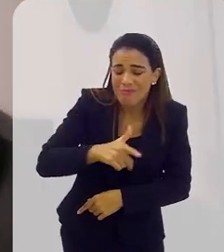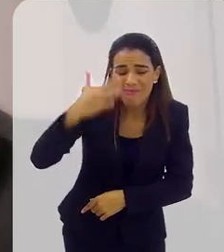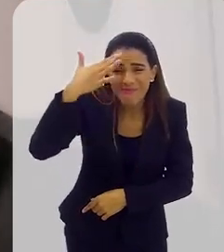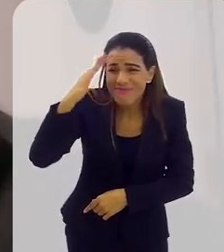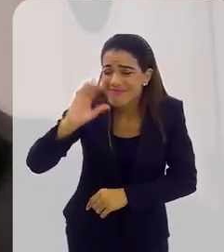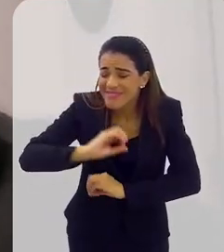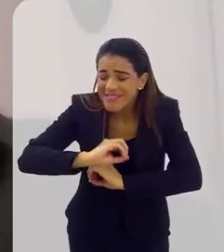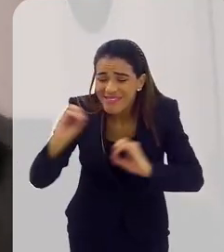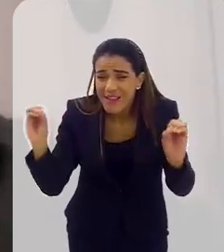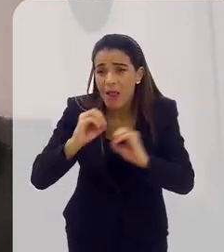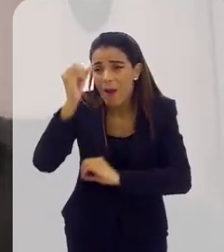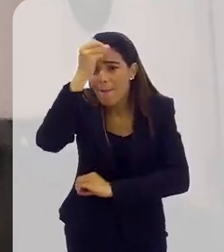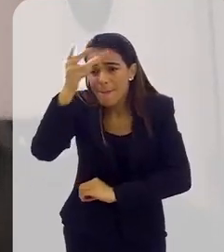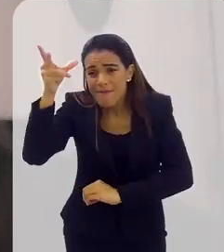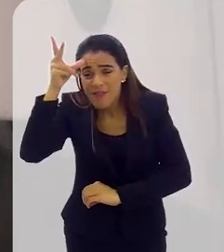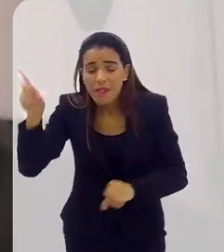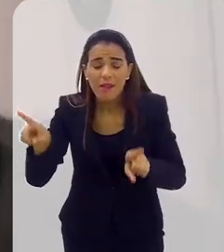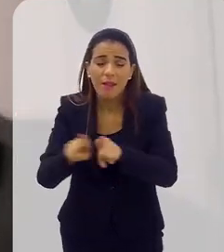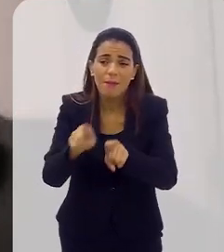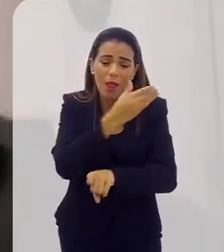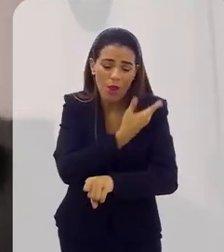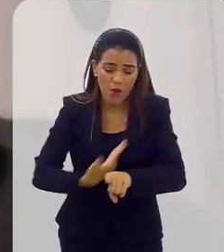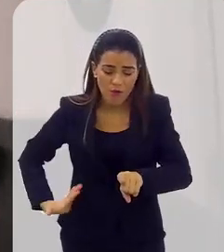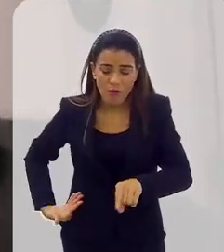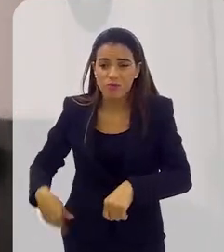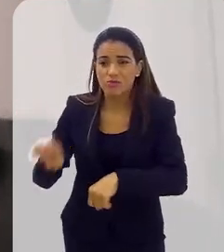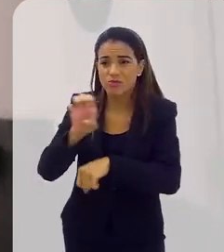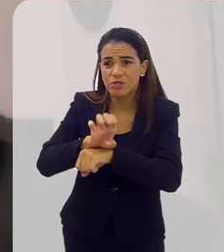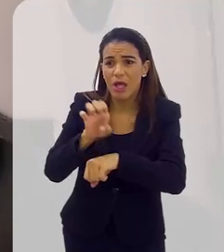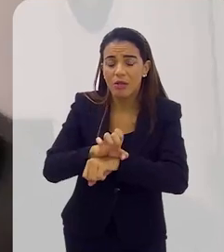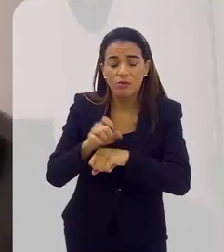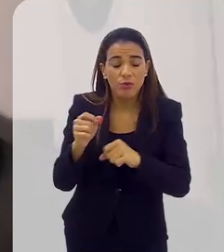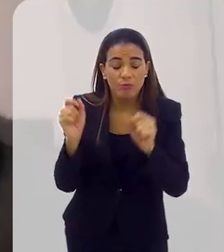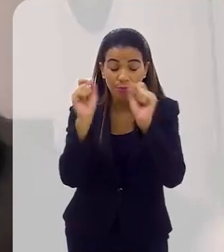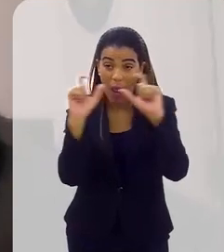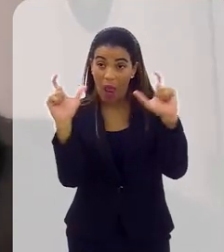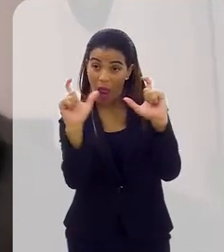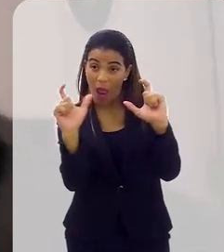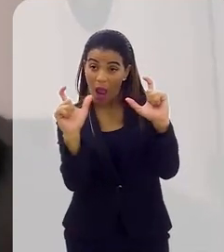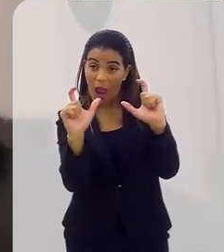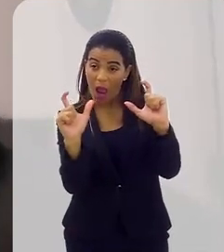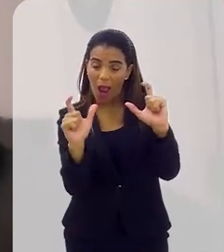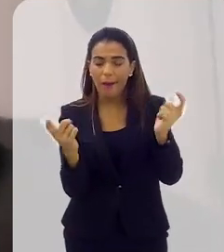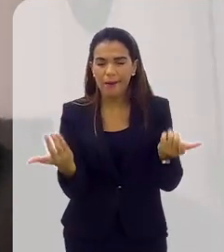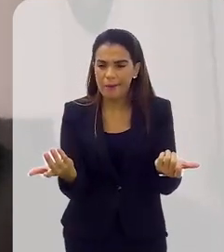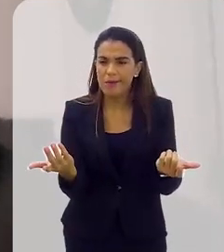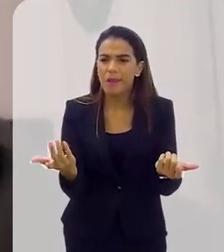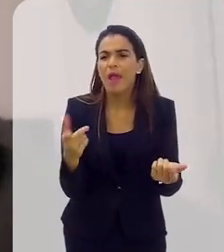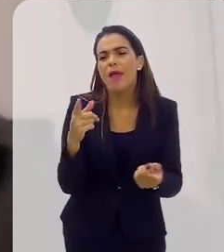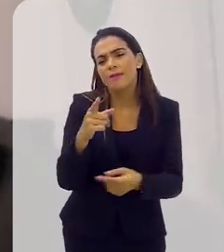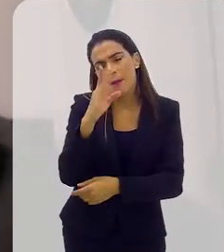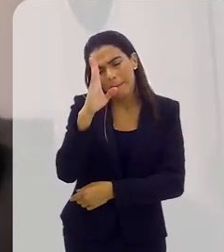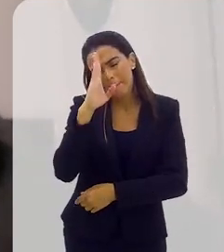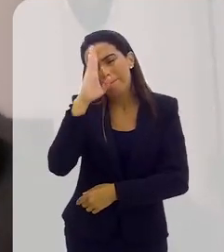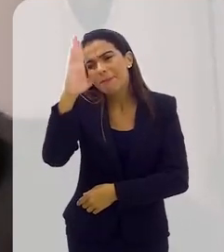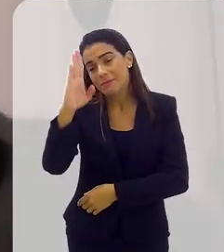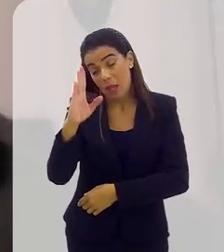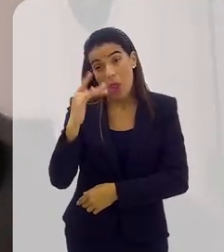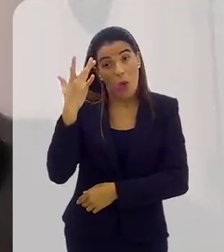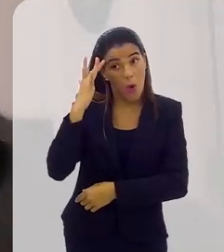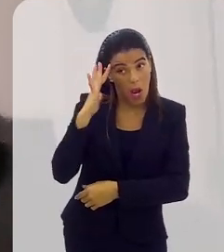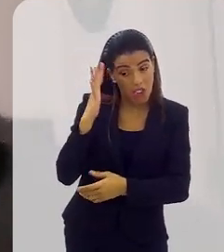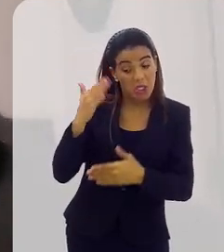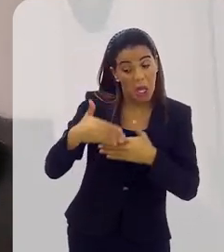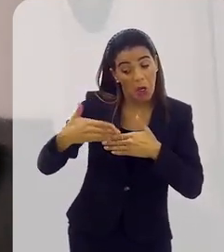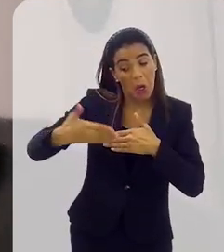consigo entender como que uma prefeitura, governo de estado, ainda não acendeu a luz para que isso exista. É